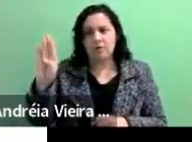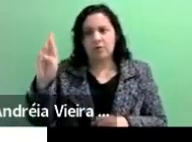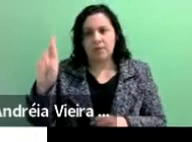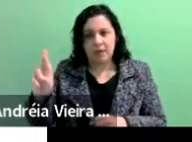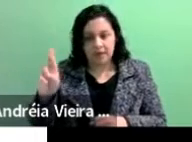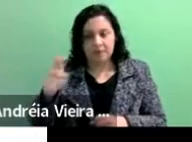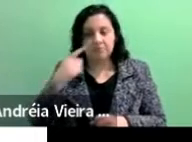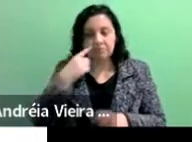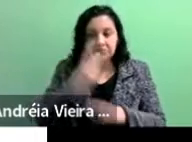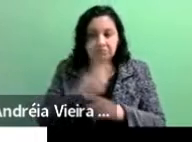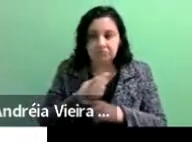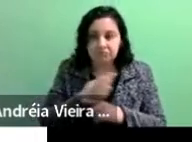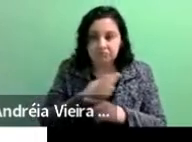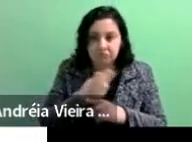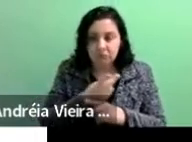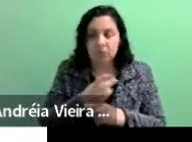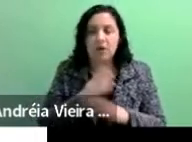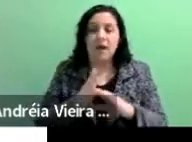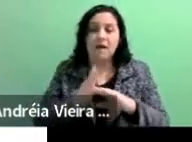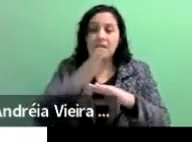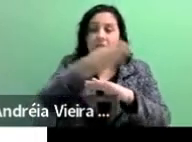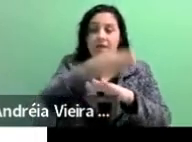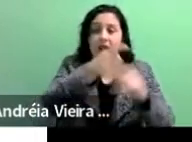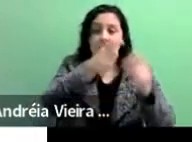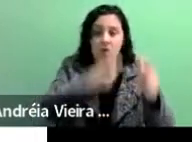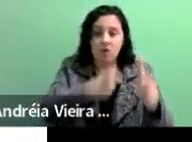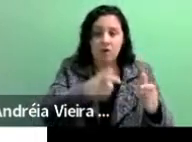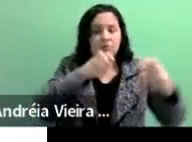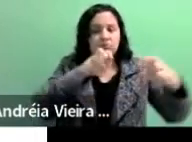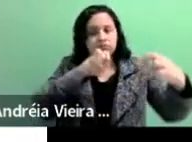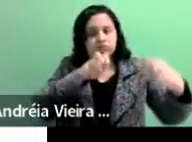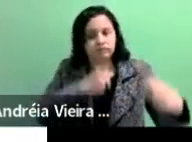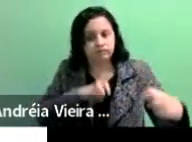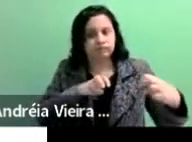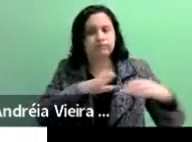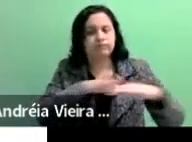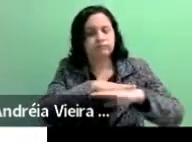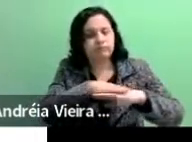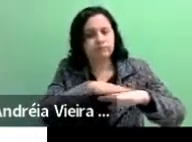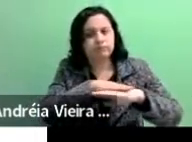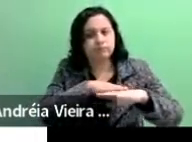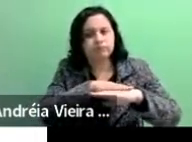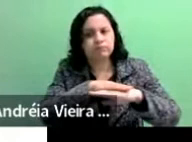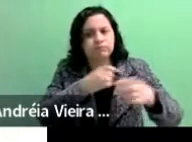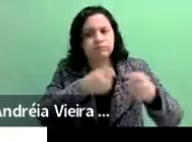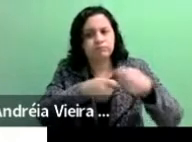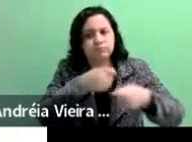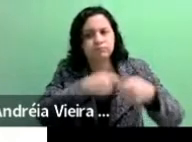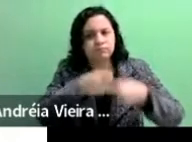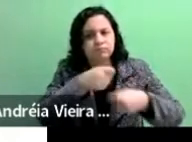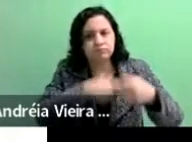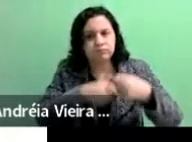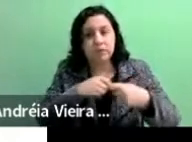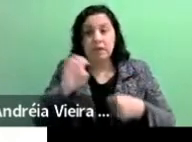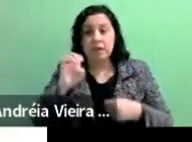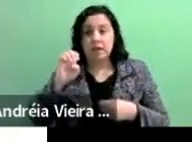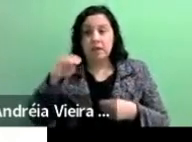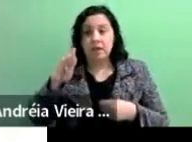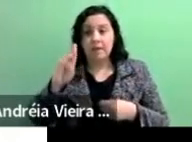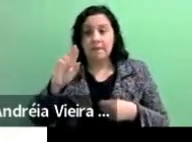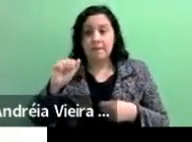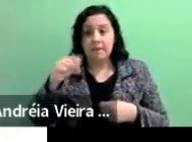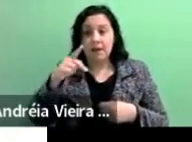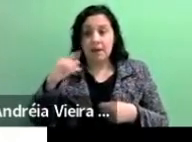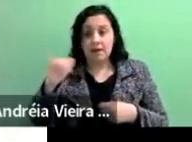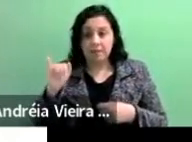contato, vai até a unidade, negocia, senta com a unidade. A Embrapi não participa dessa negociação, a gente segue